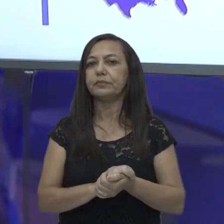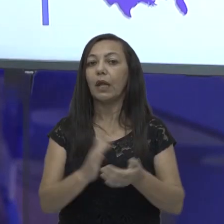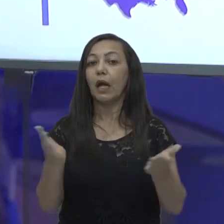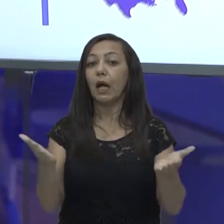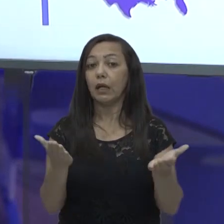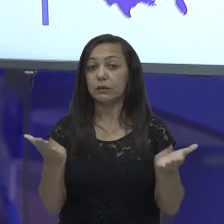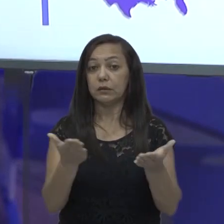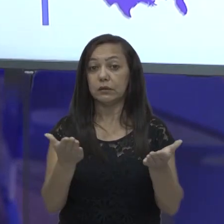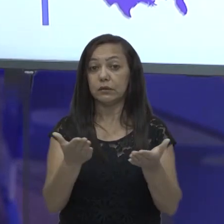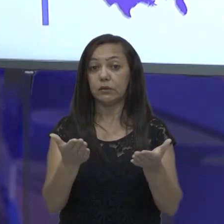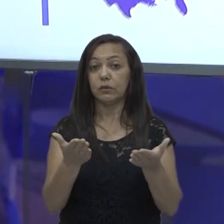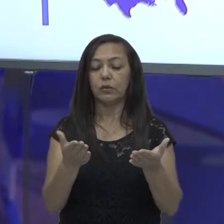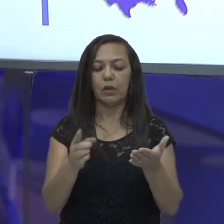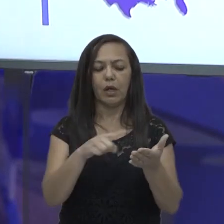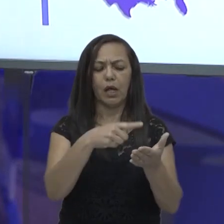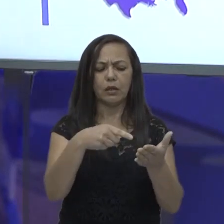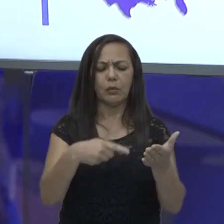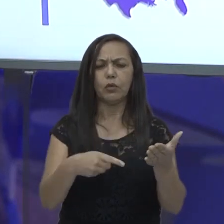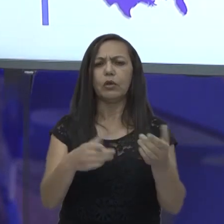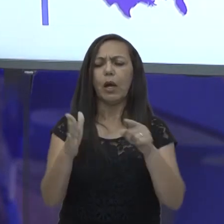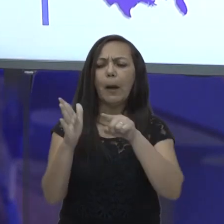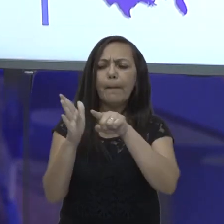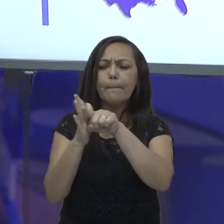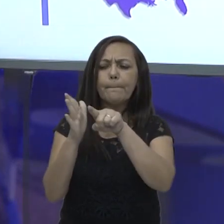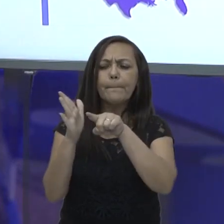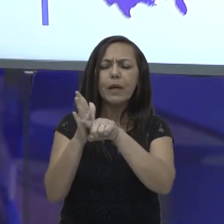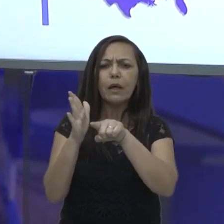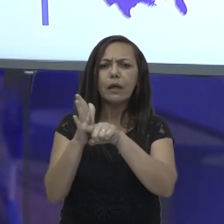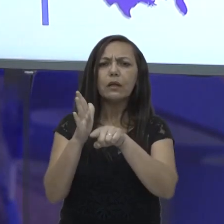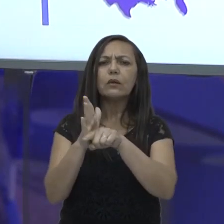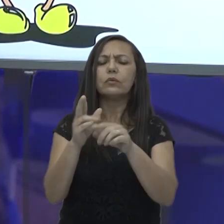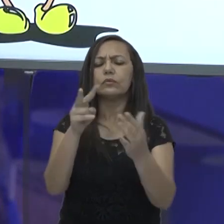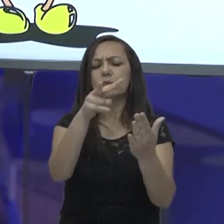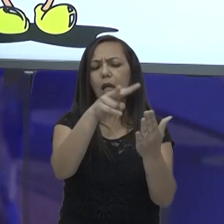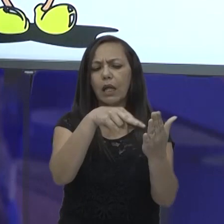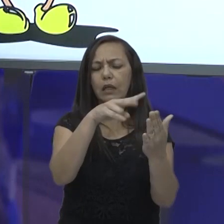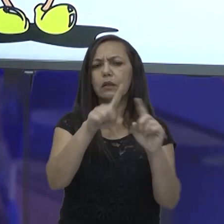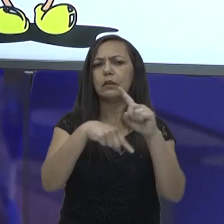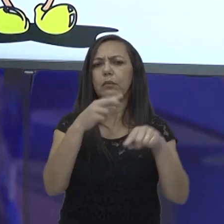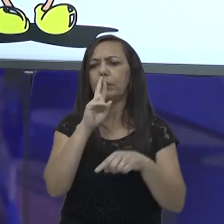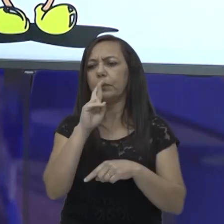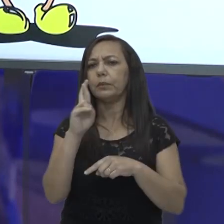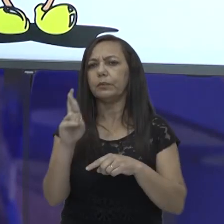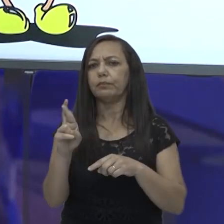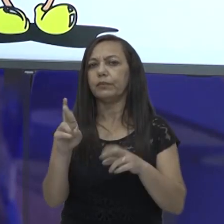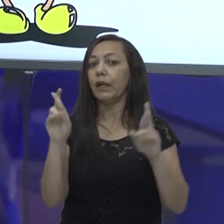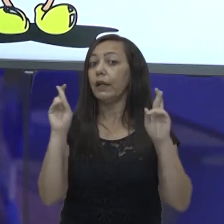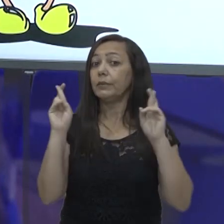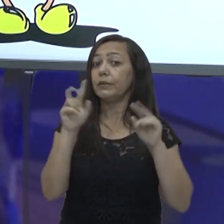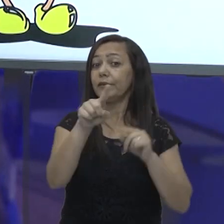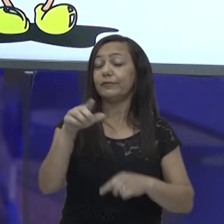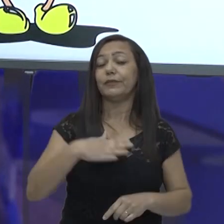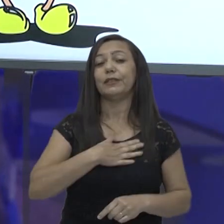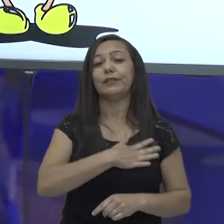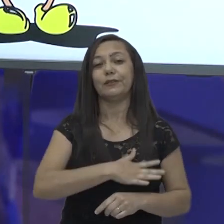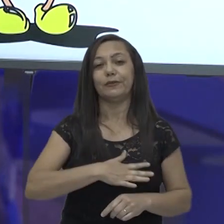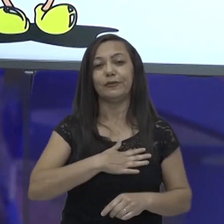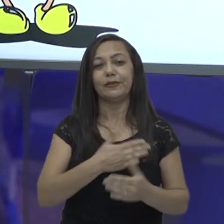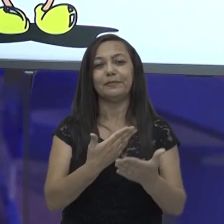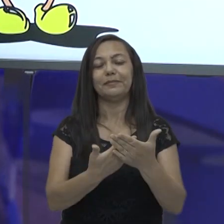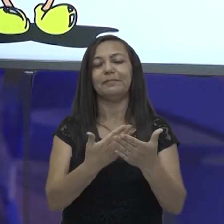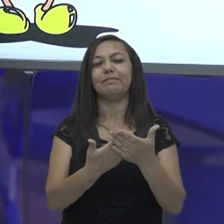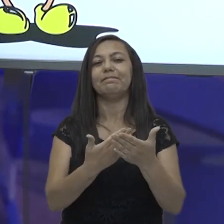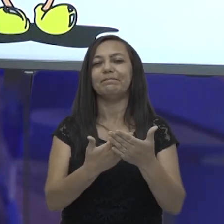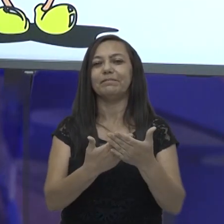as nossas questões aí, as atividades e vai lá e responde. Espero que você tenha gostado da nossa aula